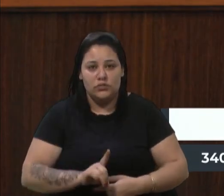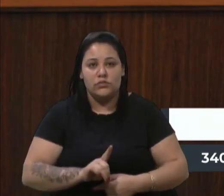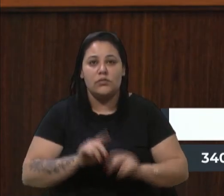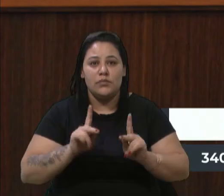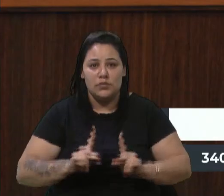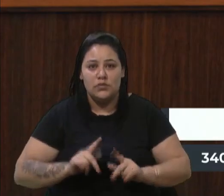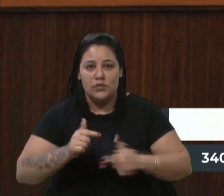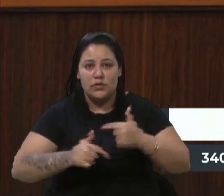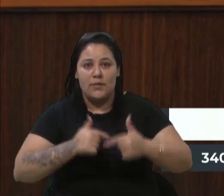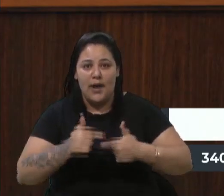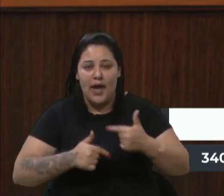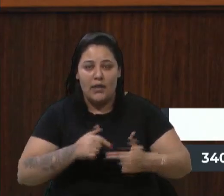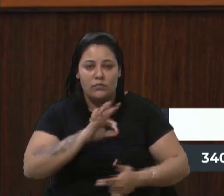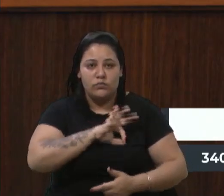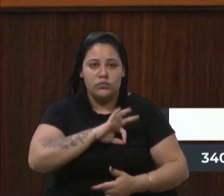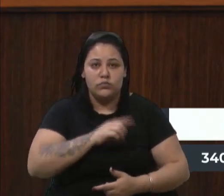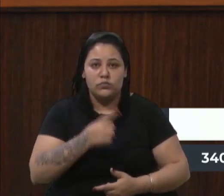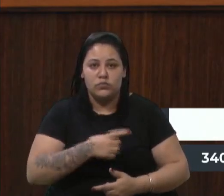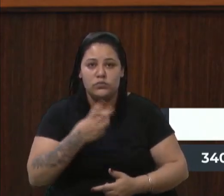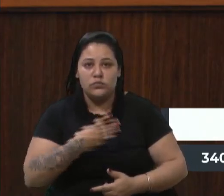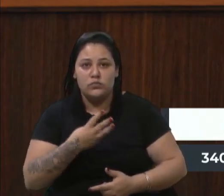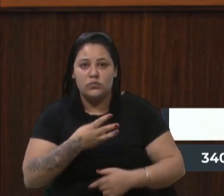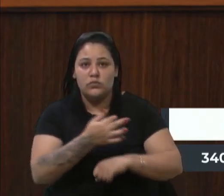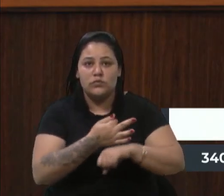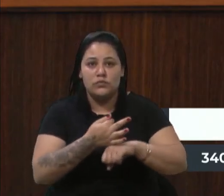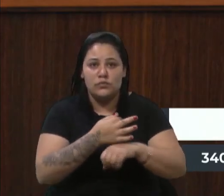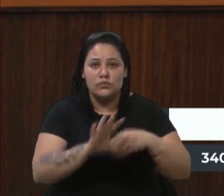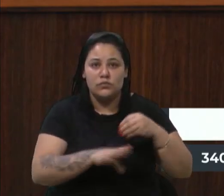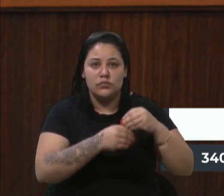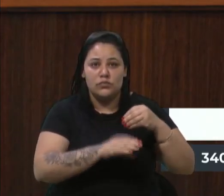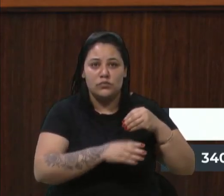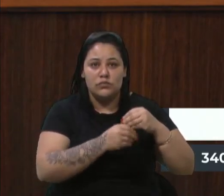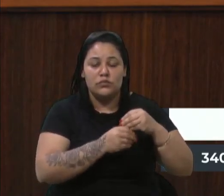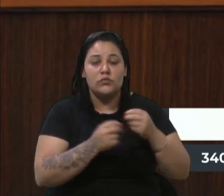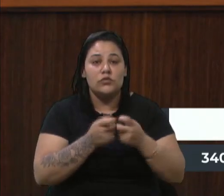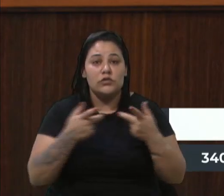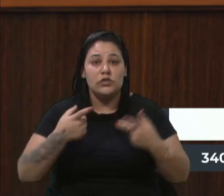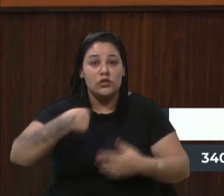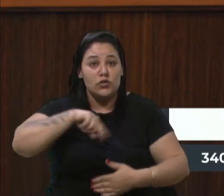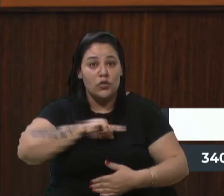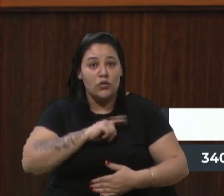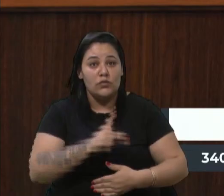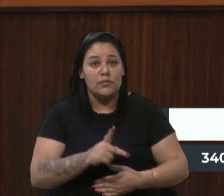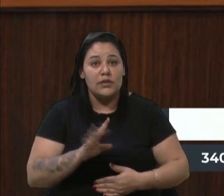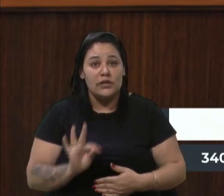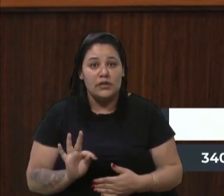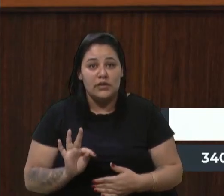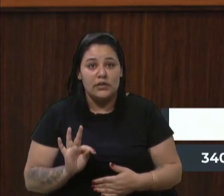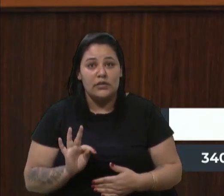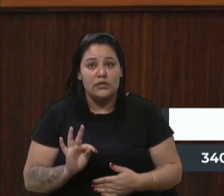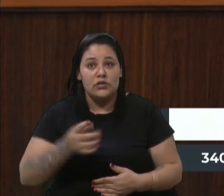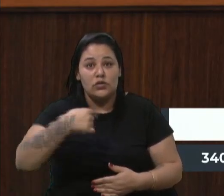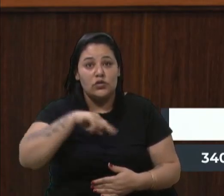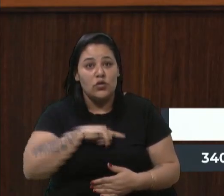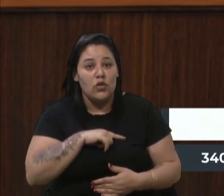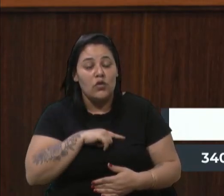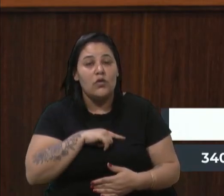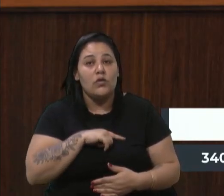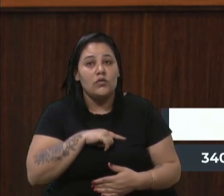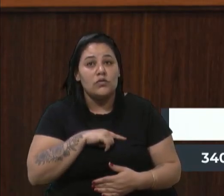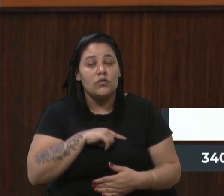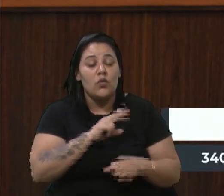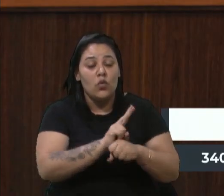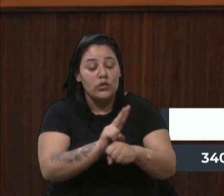o 10º, as férias, são coisas que nós, do Partido dos Trabalhadores, prezamos e